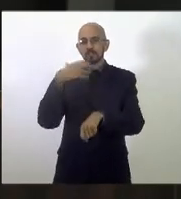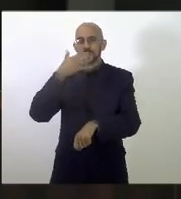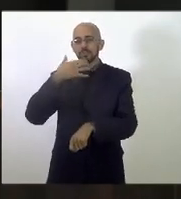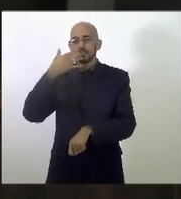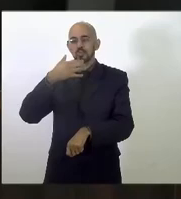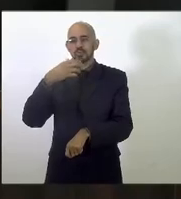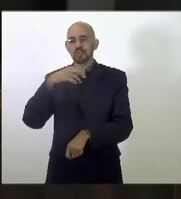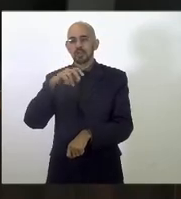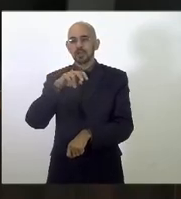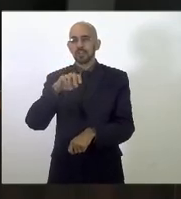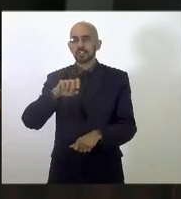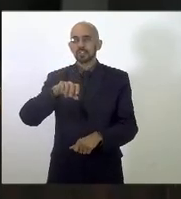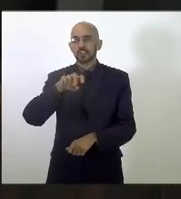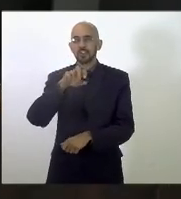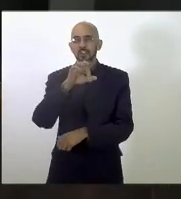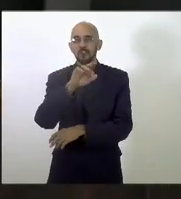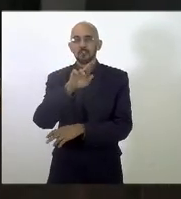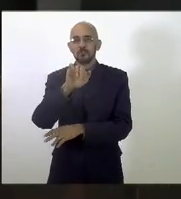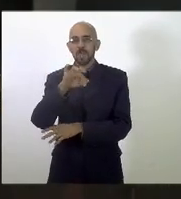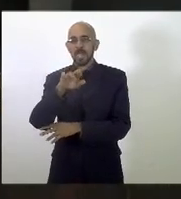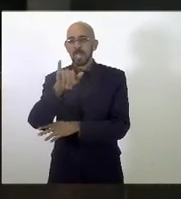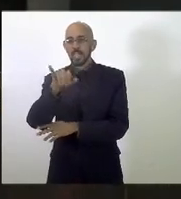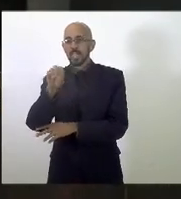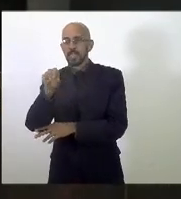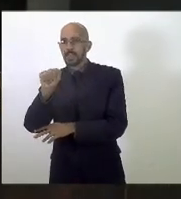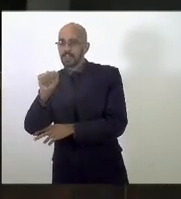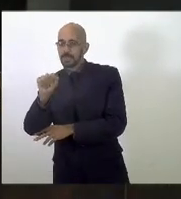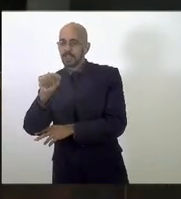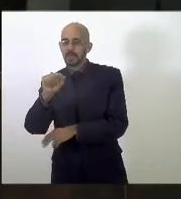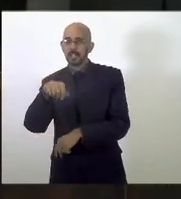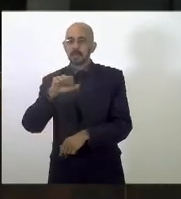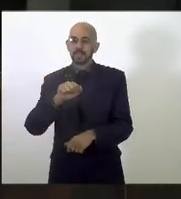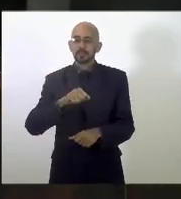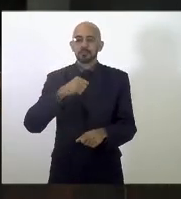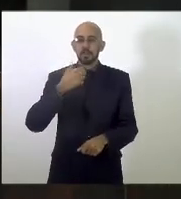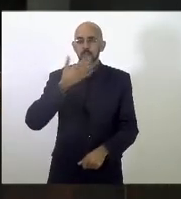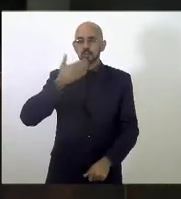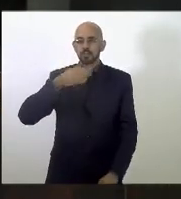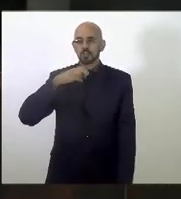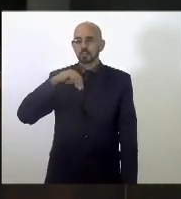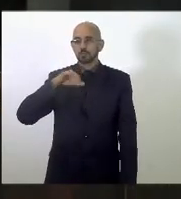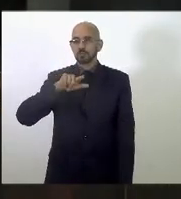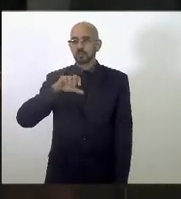e letra de Ferreira Goulart, seguida de Maria Maria, de Milton Nascimento e Fernando Brandt.